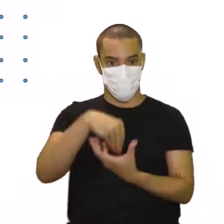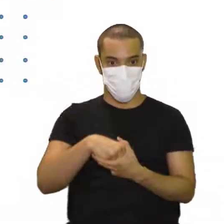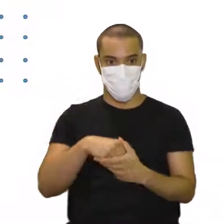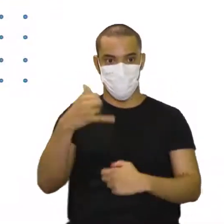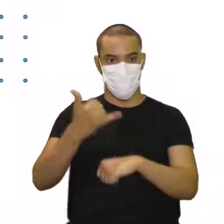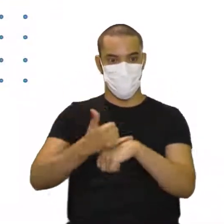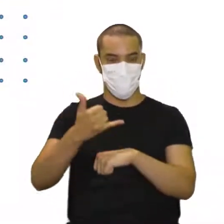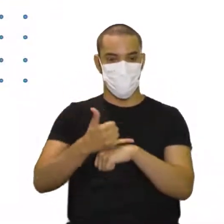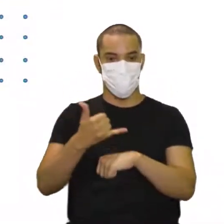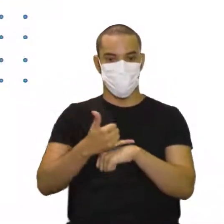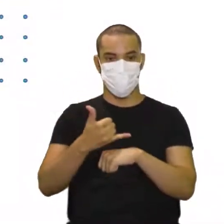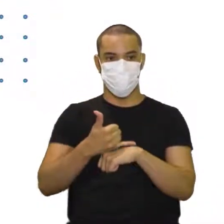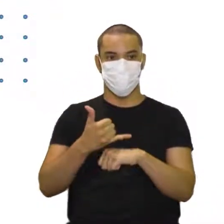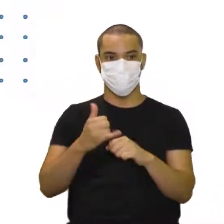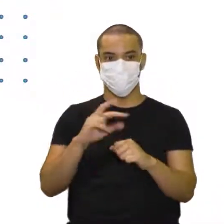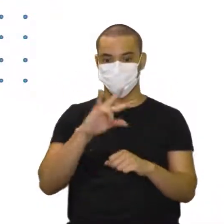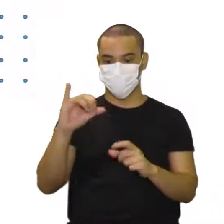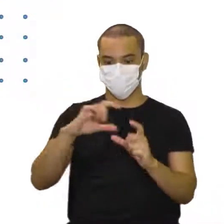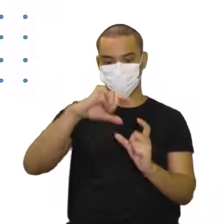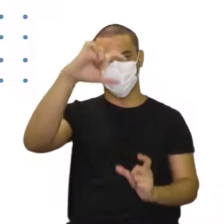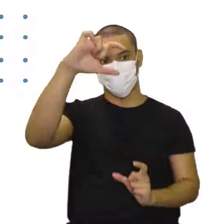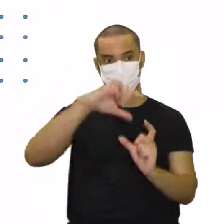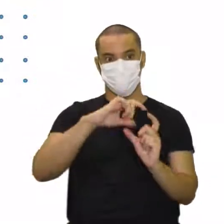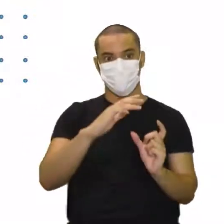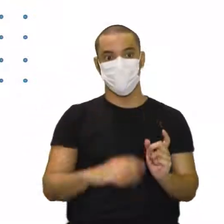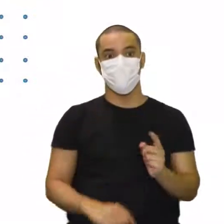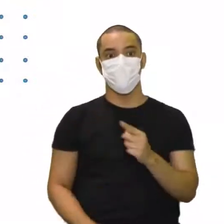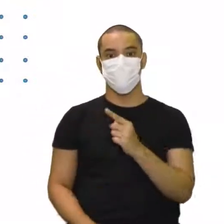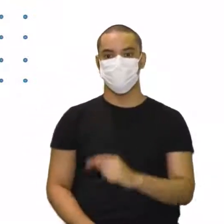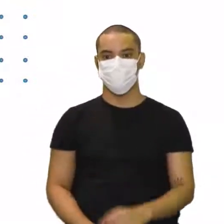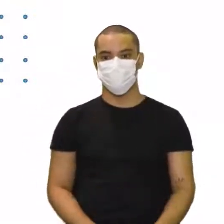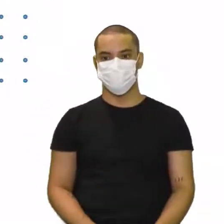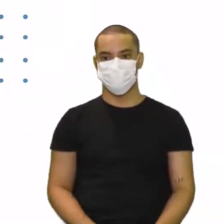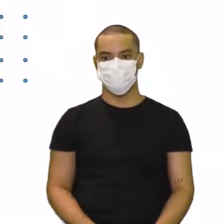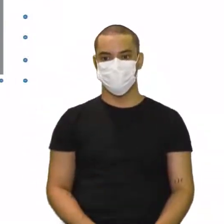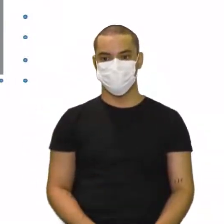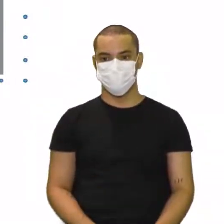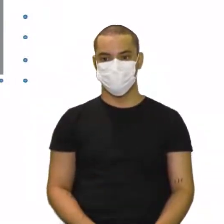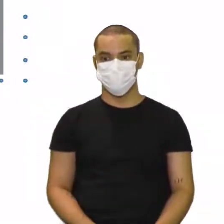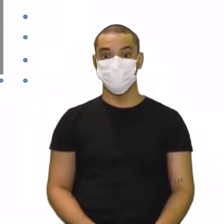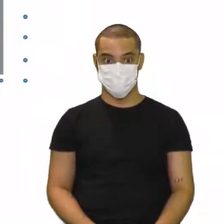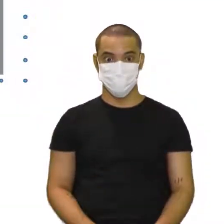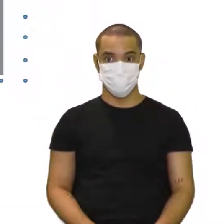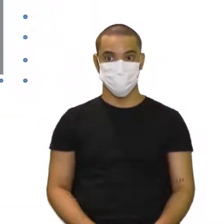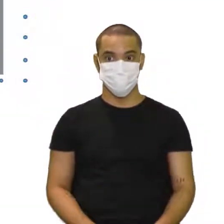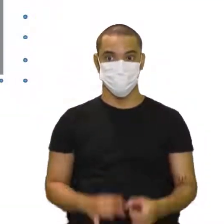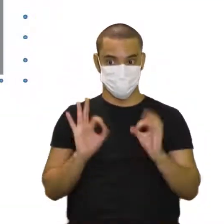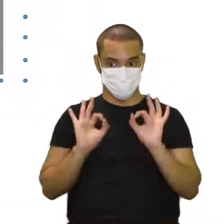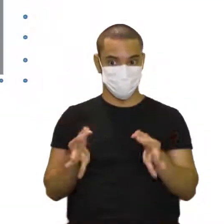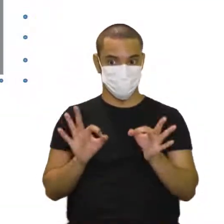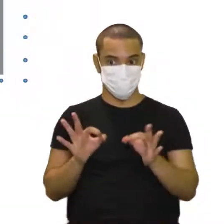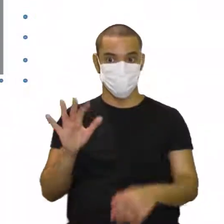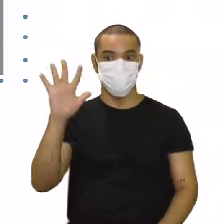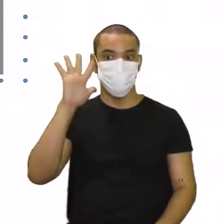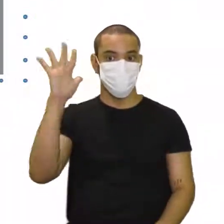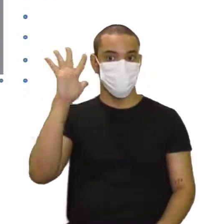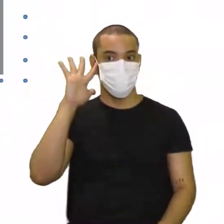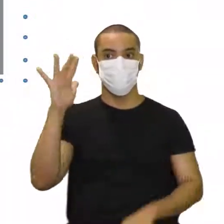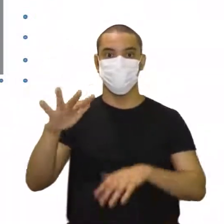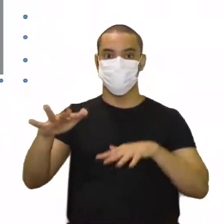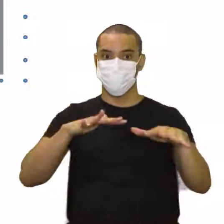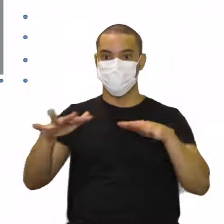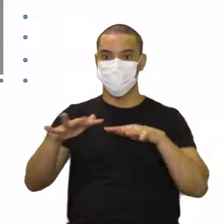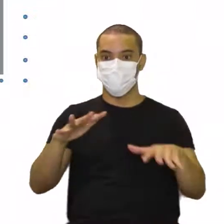barra. E essa barra vai se mover perpendicularmente, certo? Ó, vai se mover daqui para cá. Vamos imaginar que esse movimento